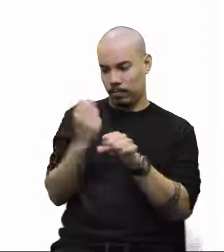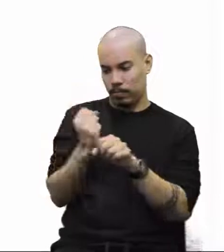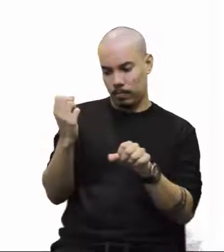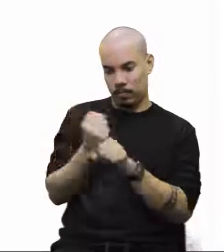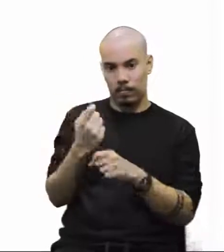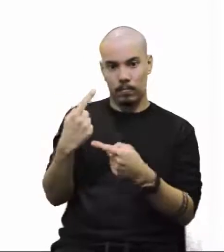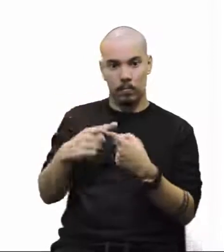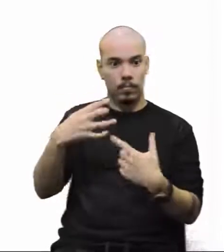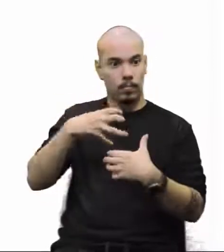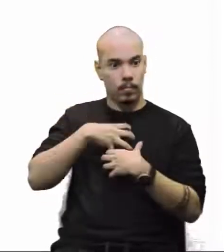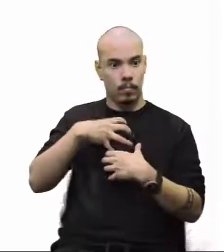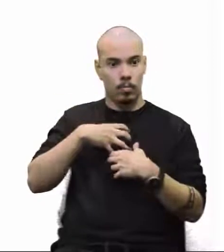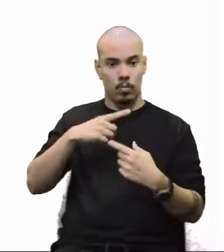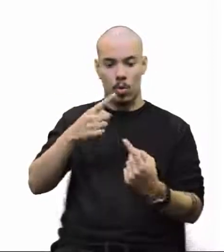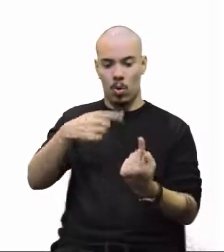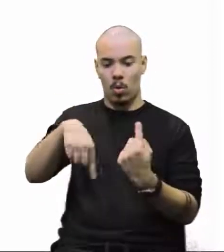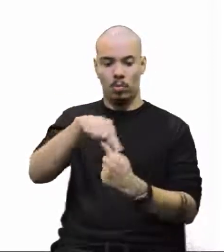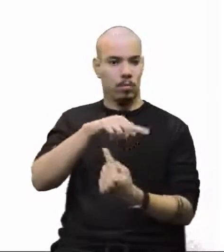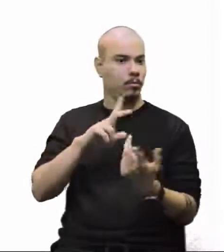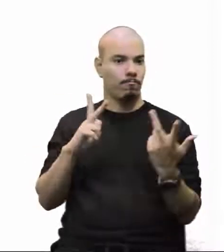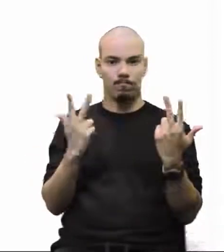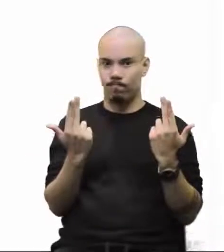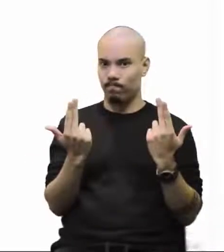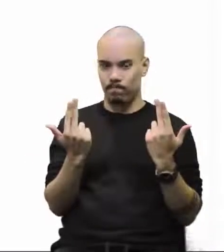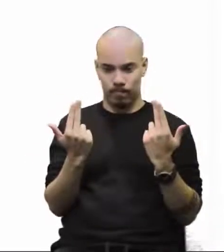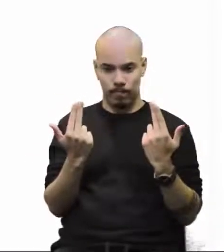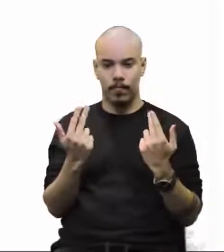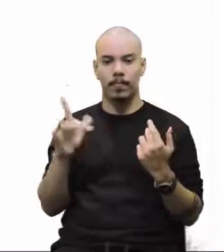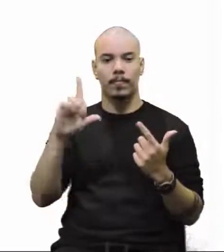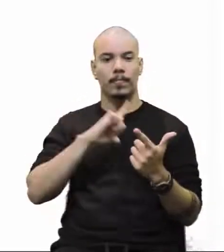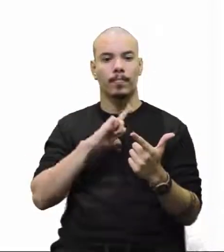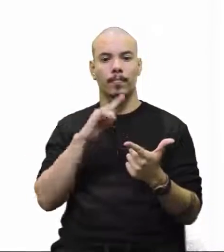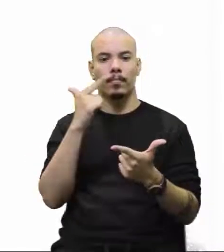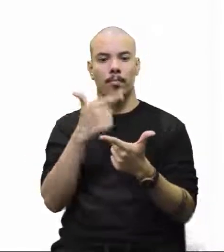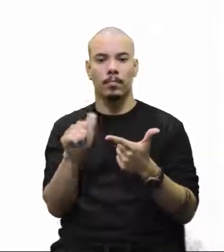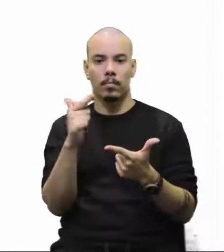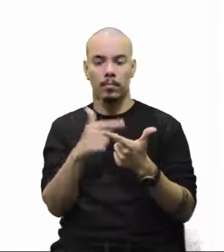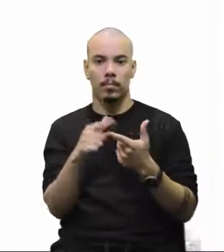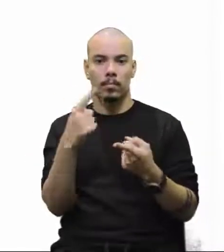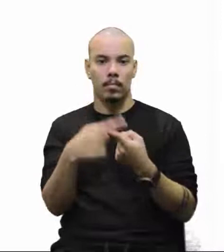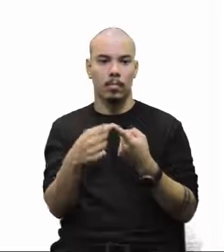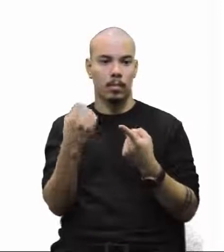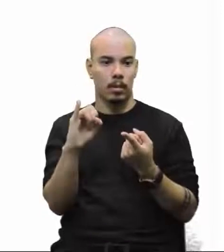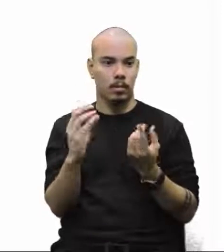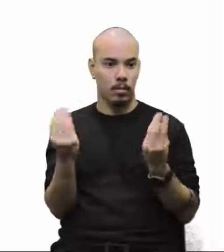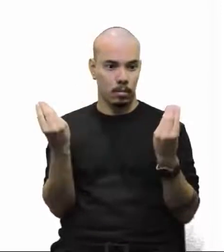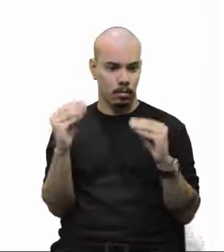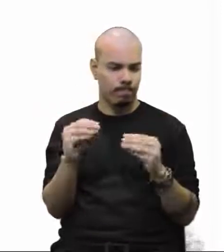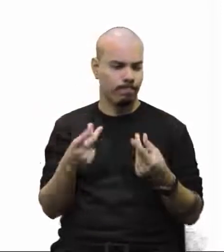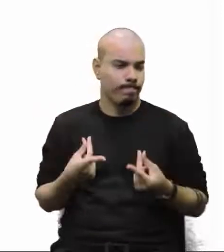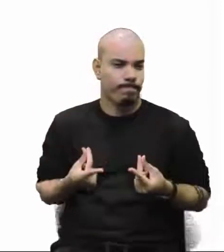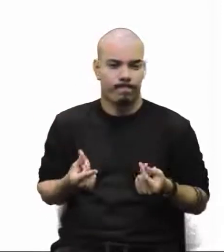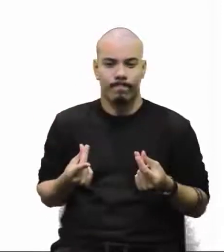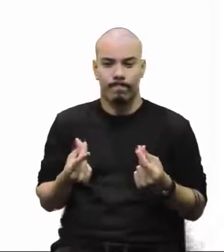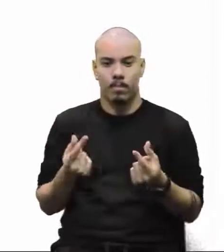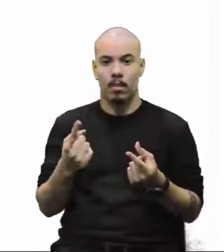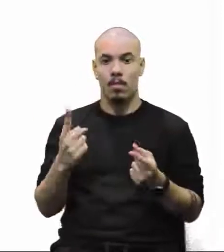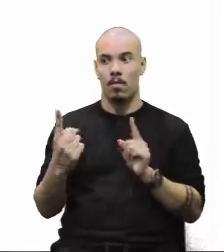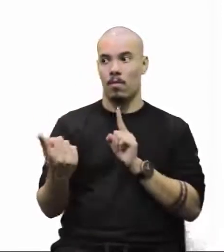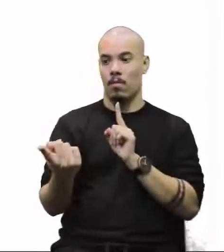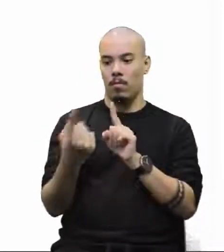de rotação é o mesmo, né? E aí tem um problema, né? Porque se deixar ele permanente, ele vai ir e voltar,